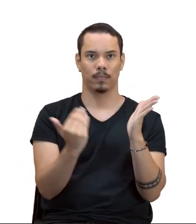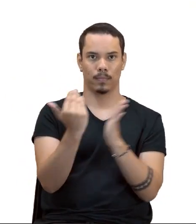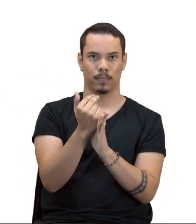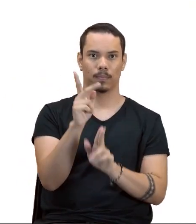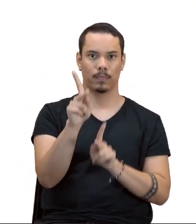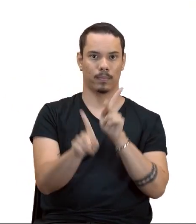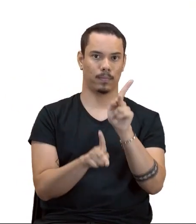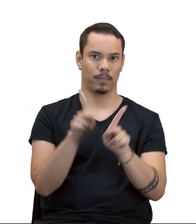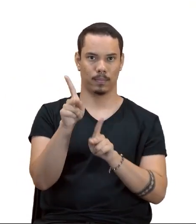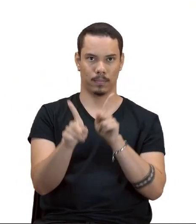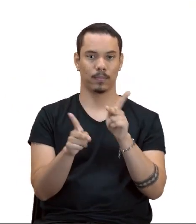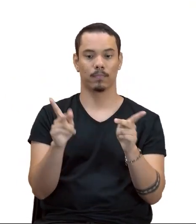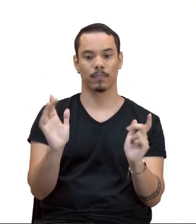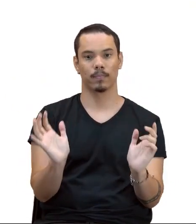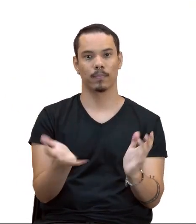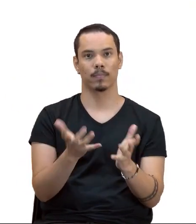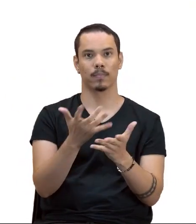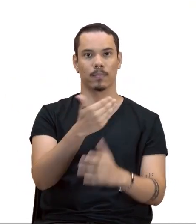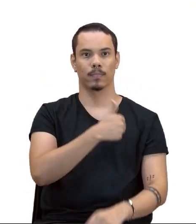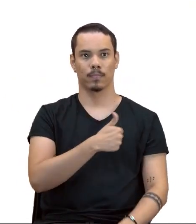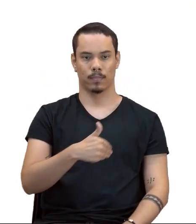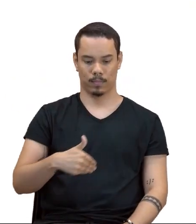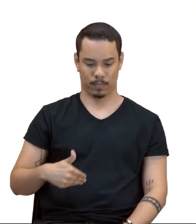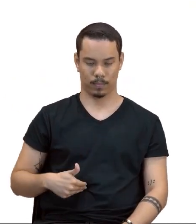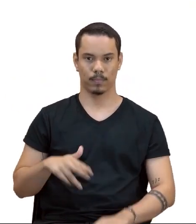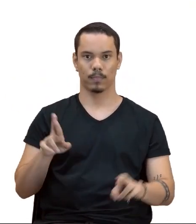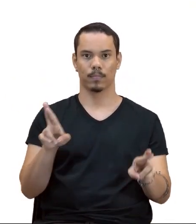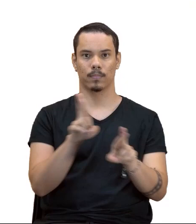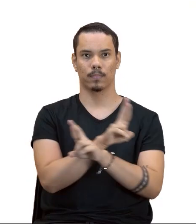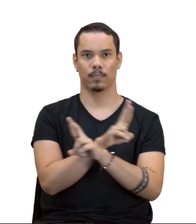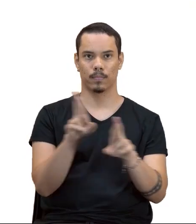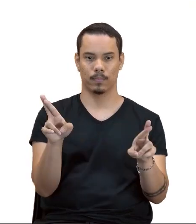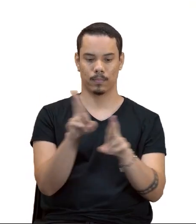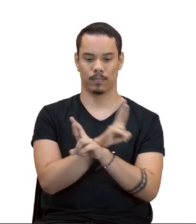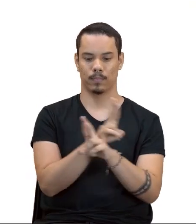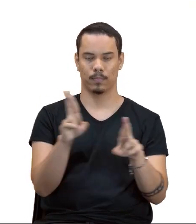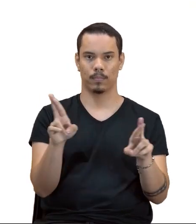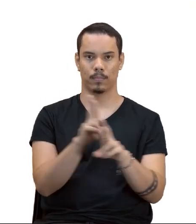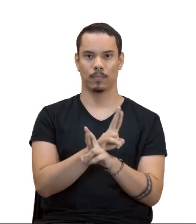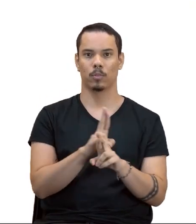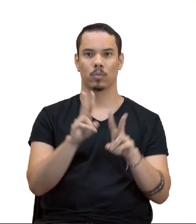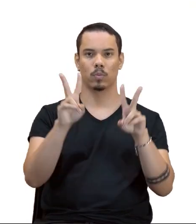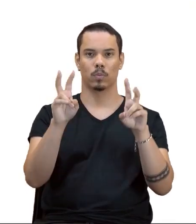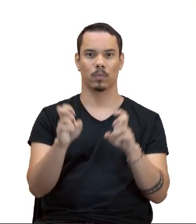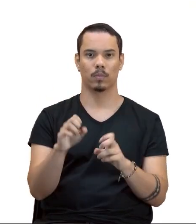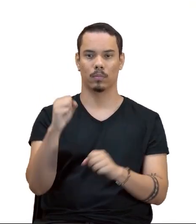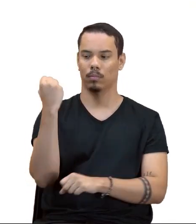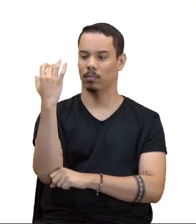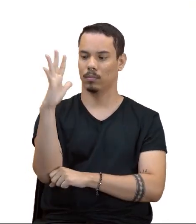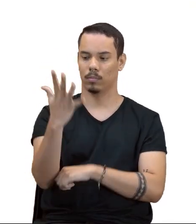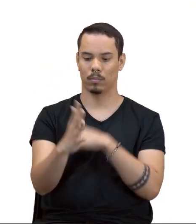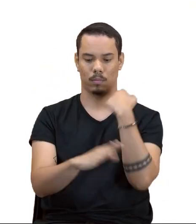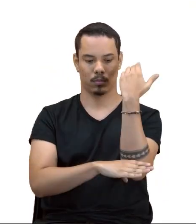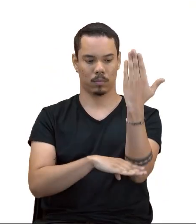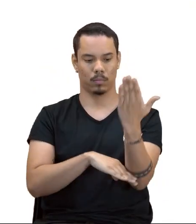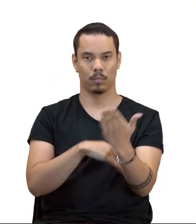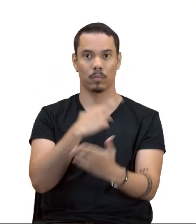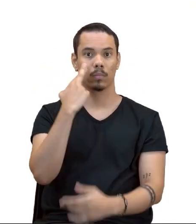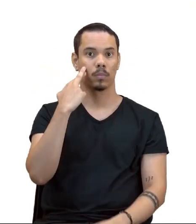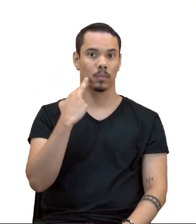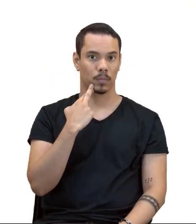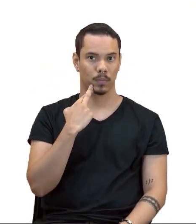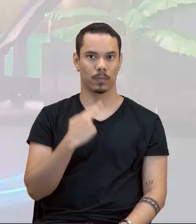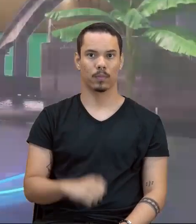populacional incentivado pelo governo e relacione-o ao desmatamento em Rondônia. Olha